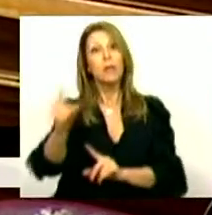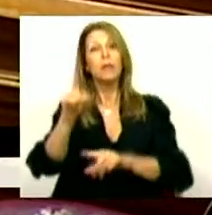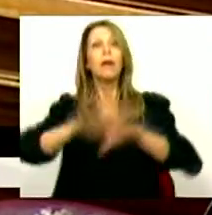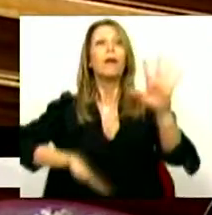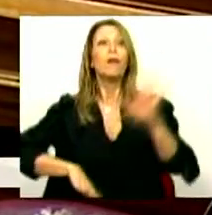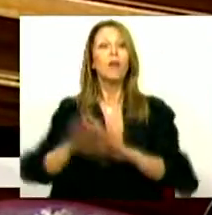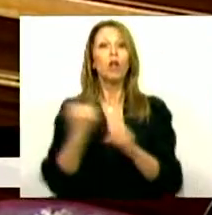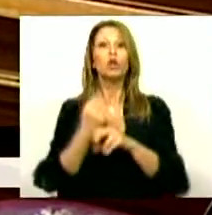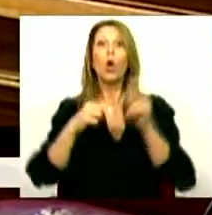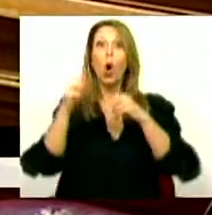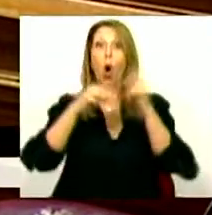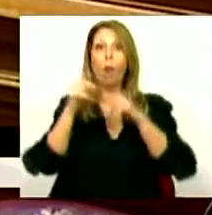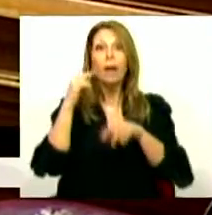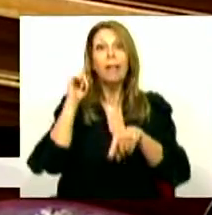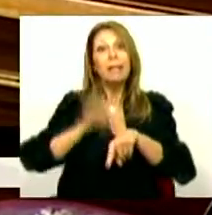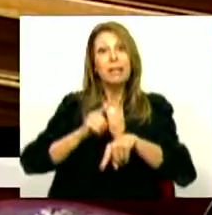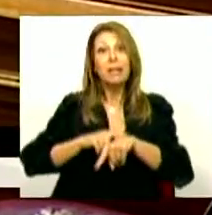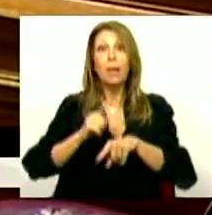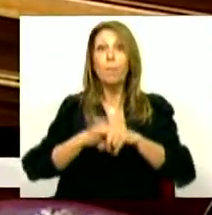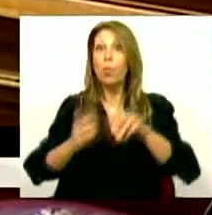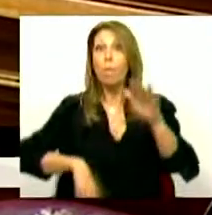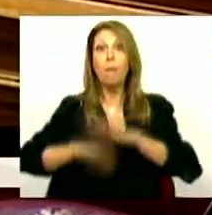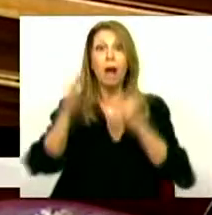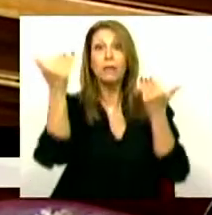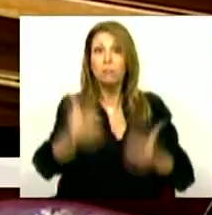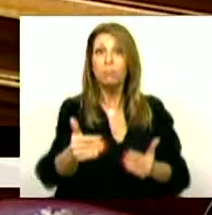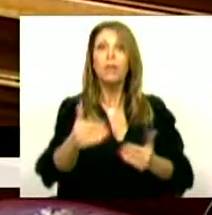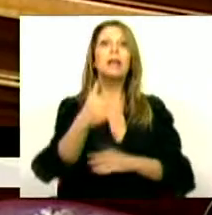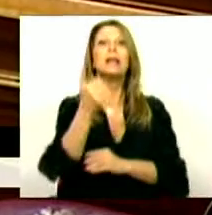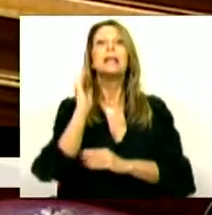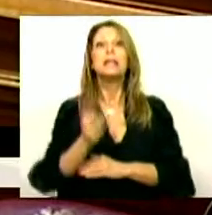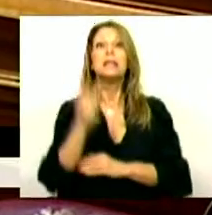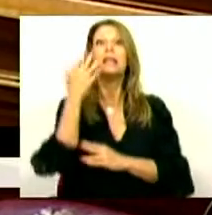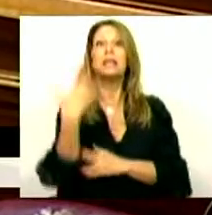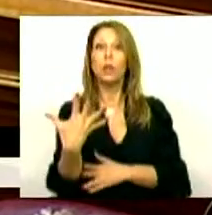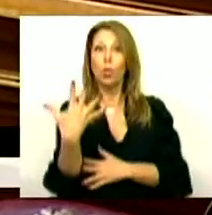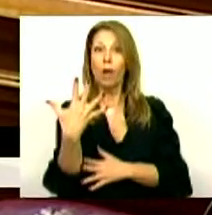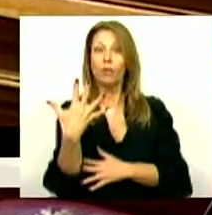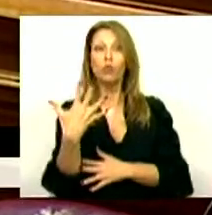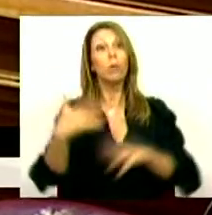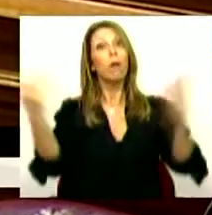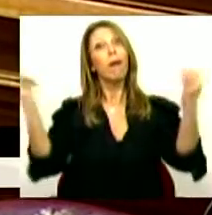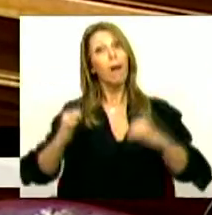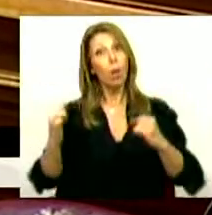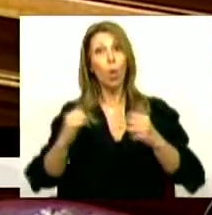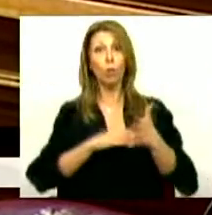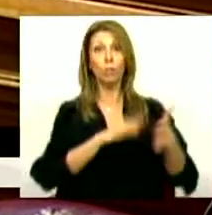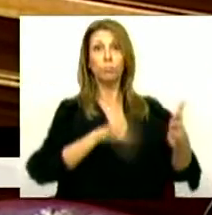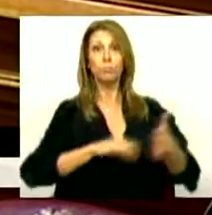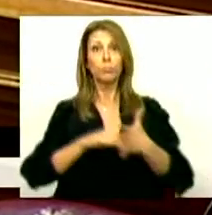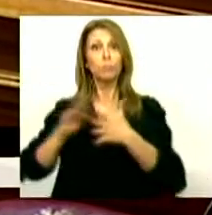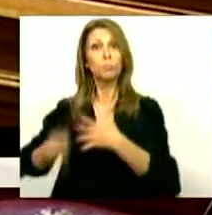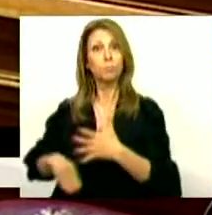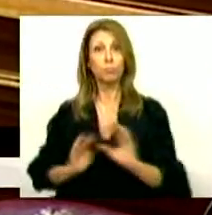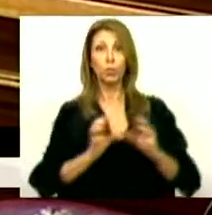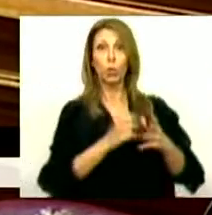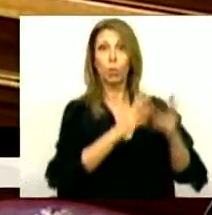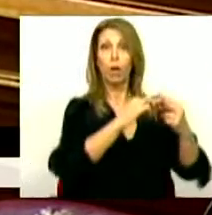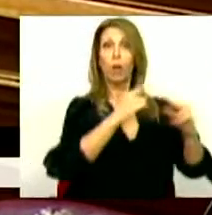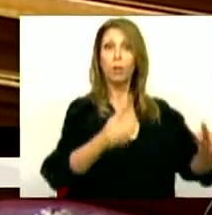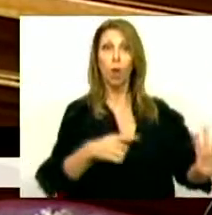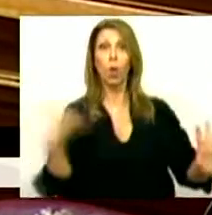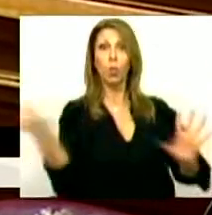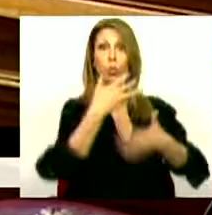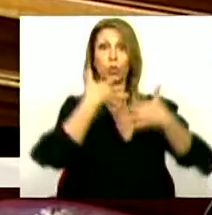num prazo de 5 anos. O acordo foi ratificado pelos órgãos autárquicos por